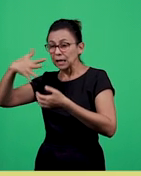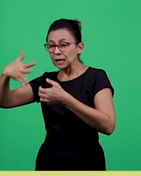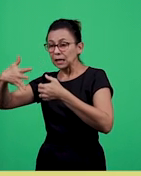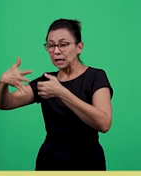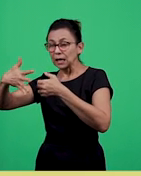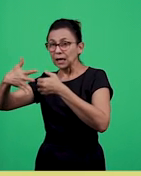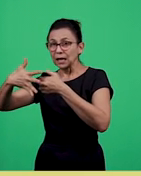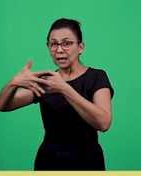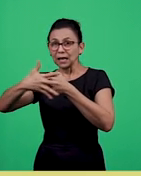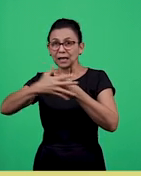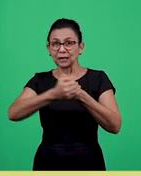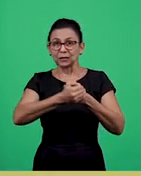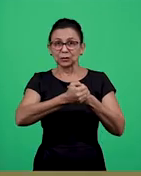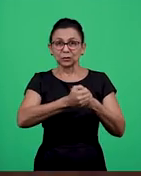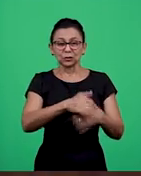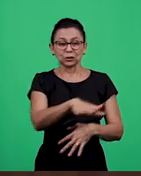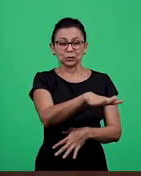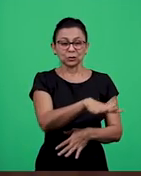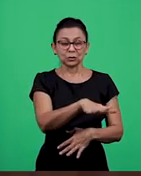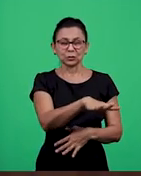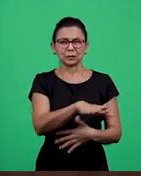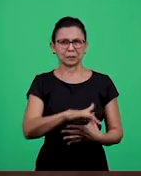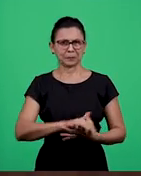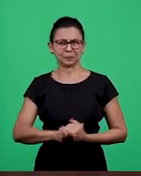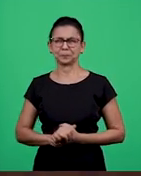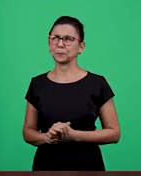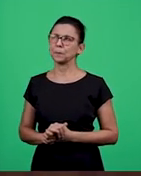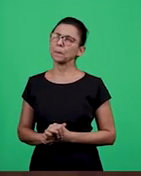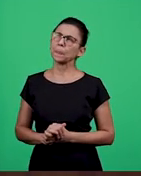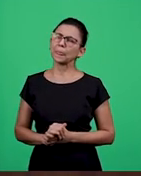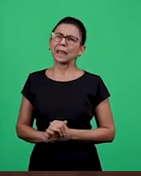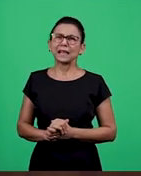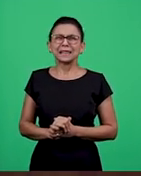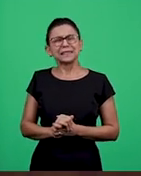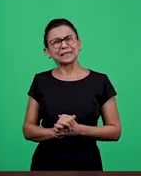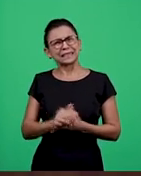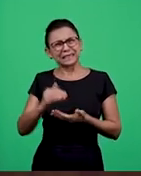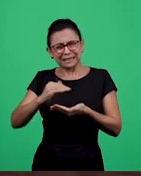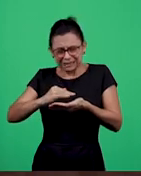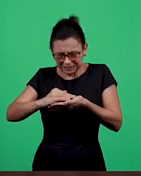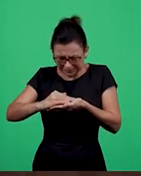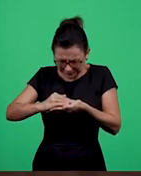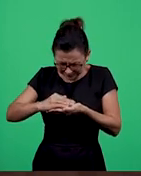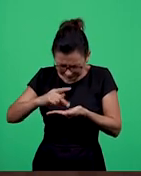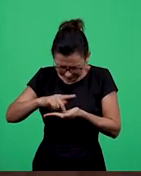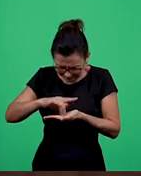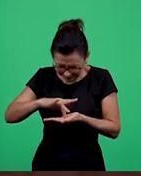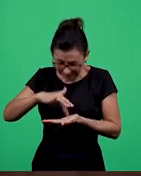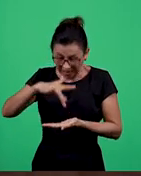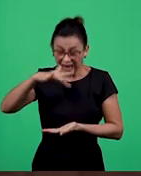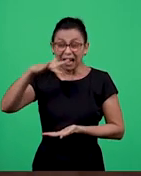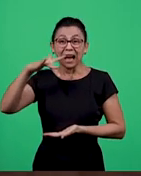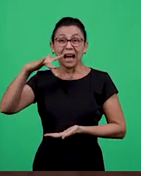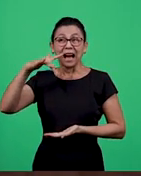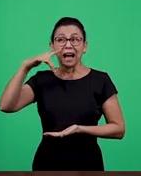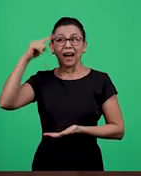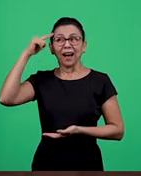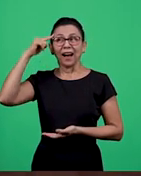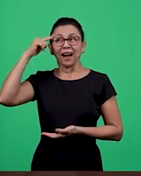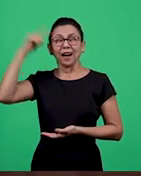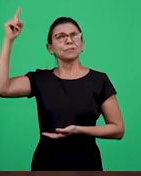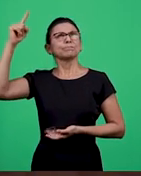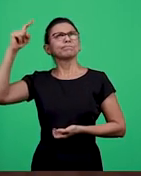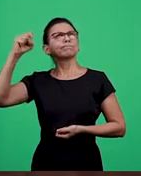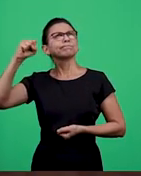um ensino aos seus discípulos. Mas quando falamos em tesouro, nós pensamos